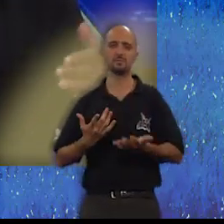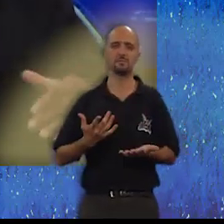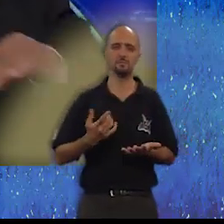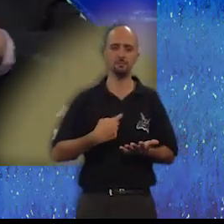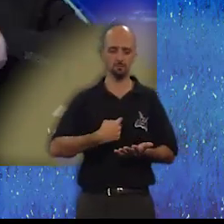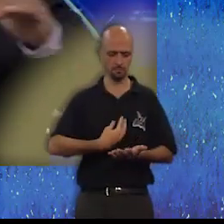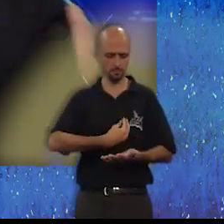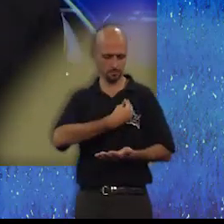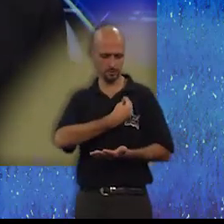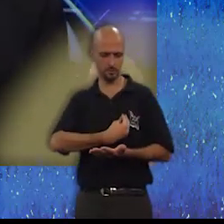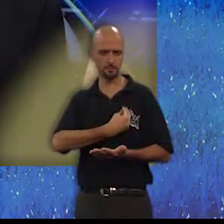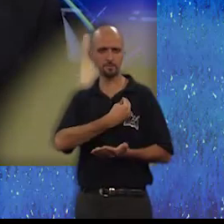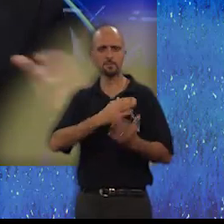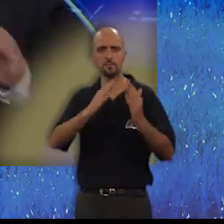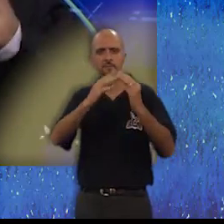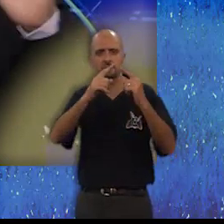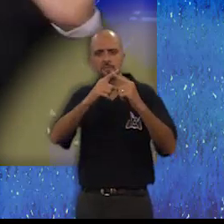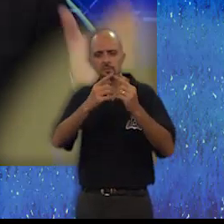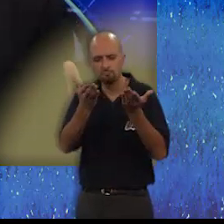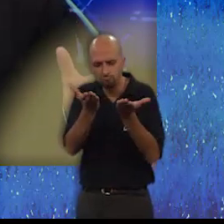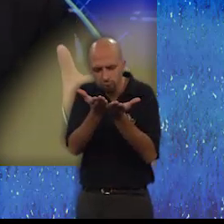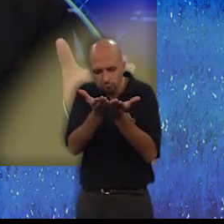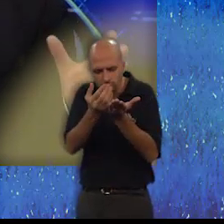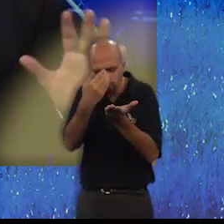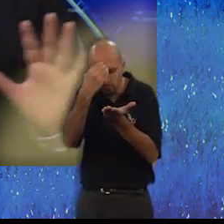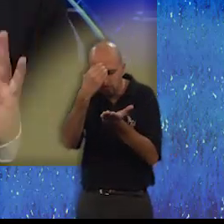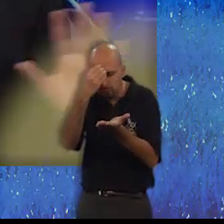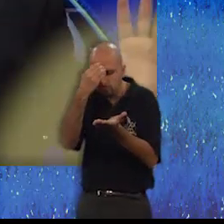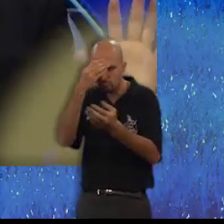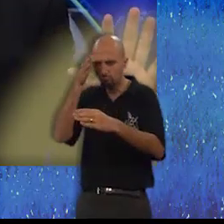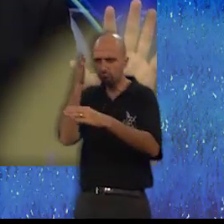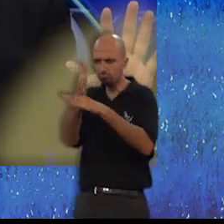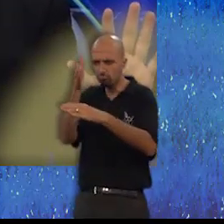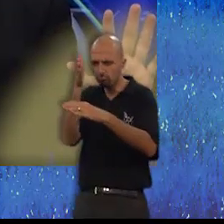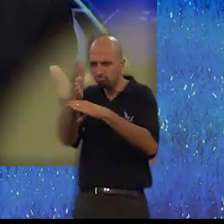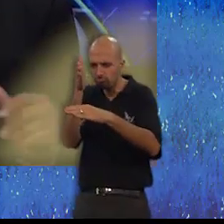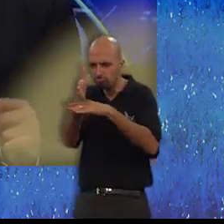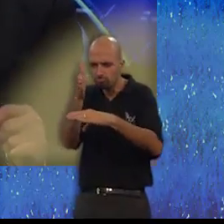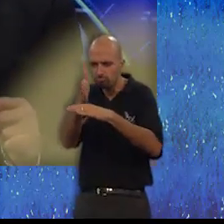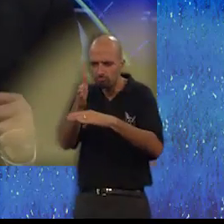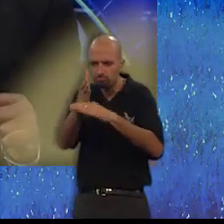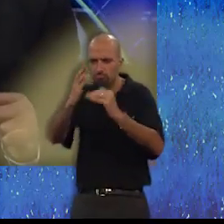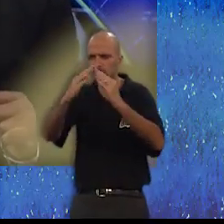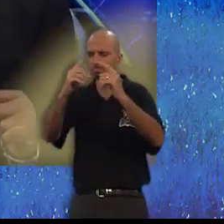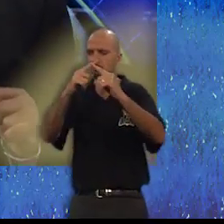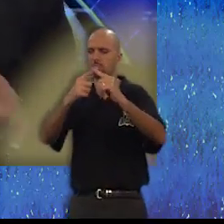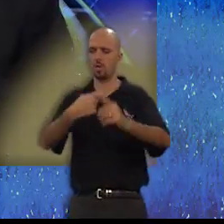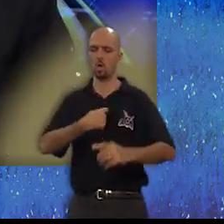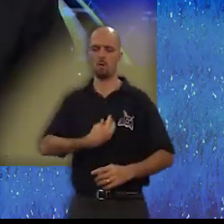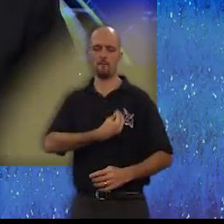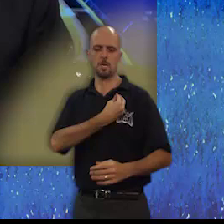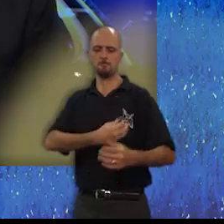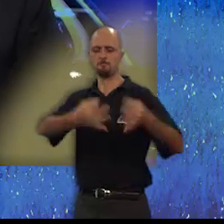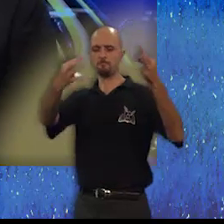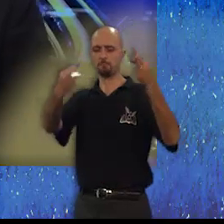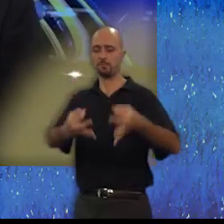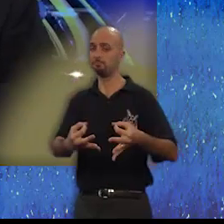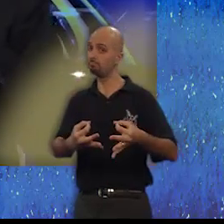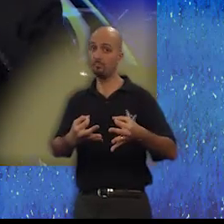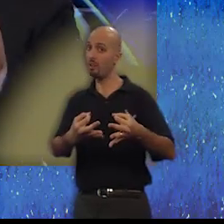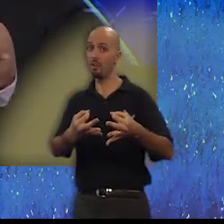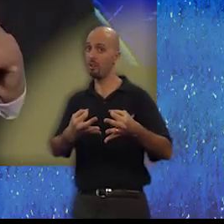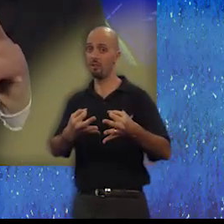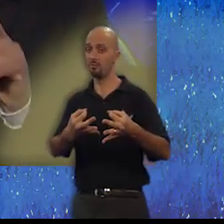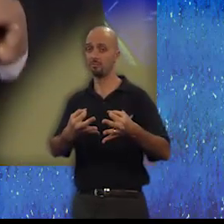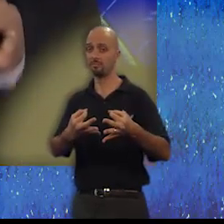num lar cristão, tenho uma vida abençoada, tenho uma vida próspera, então está tudo certo. Nem sempre. Esse jovem rico é